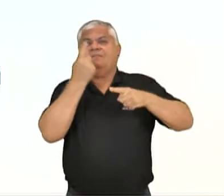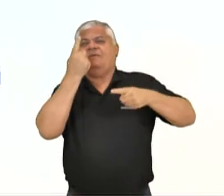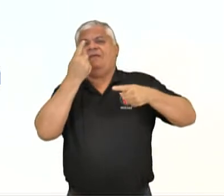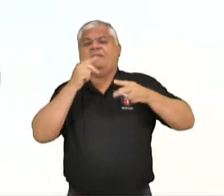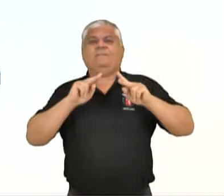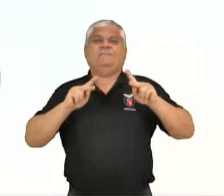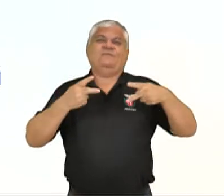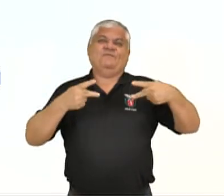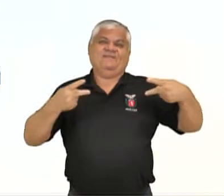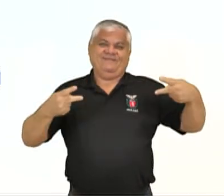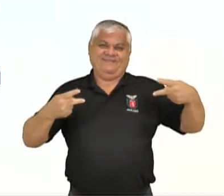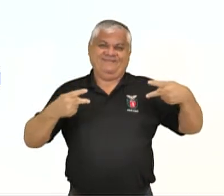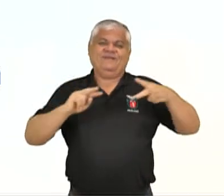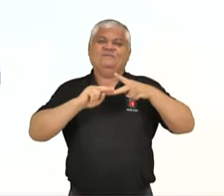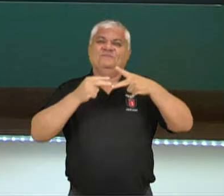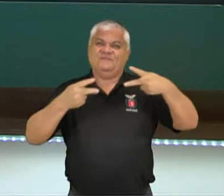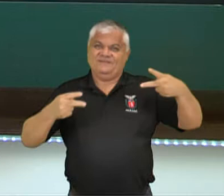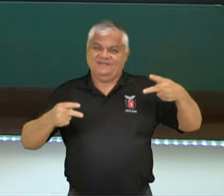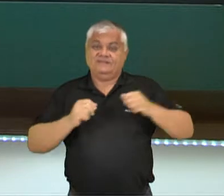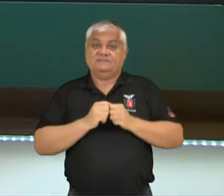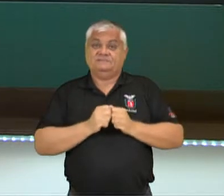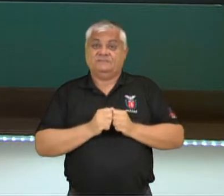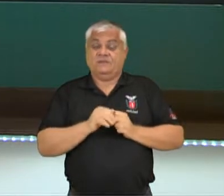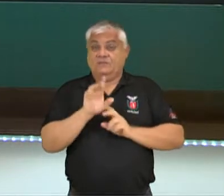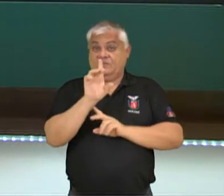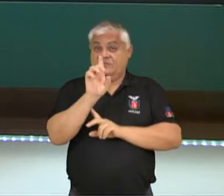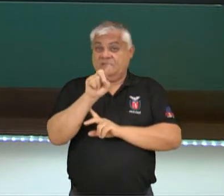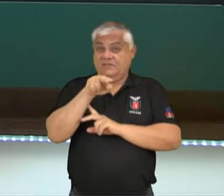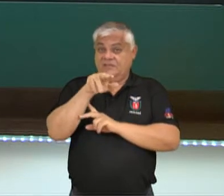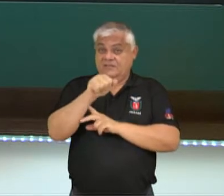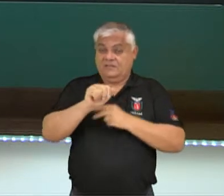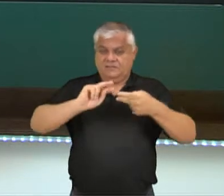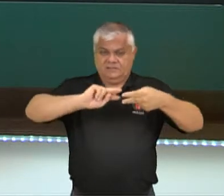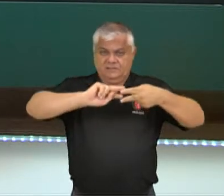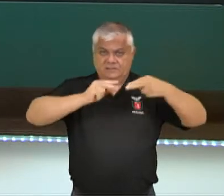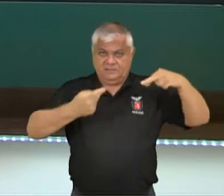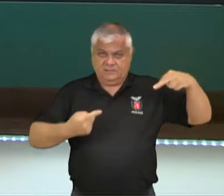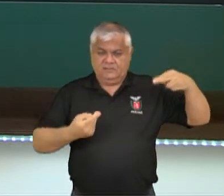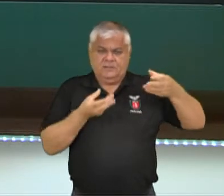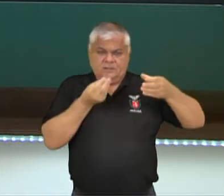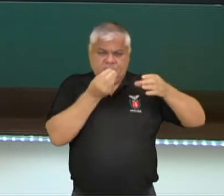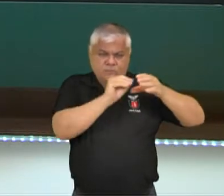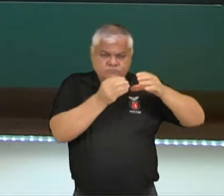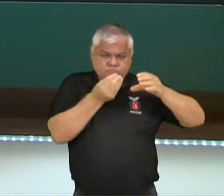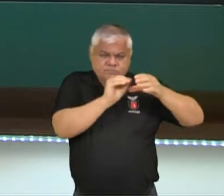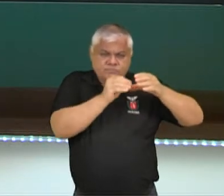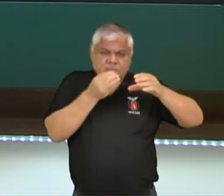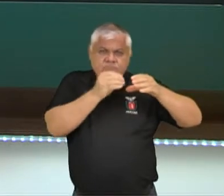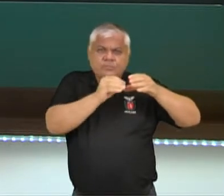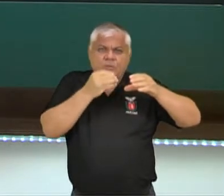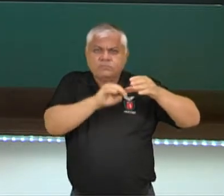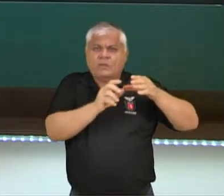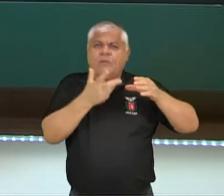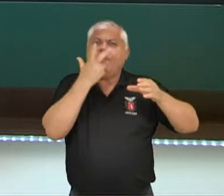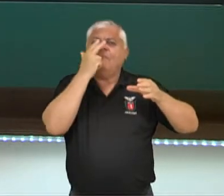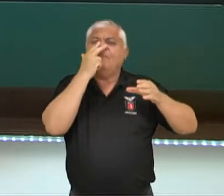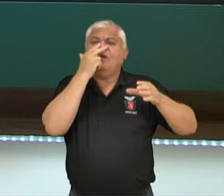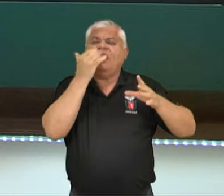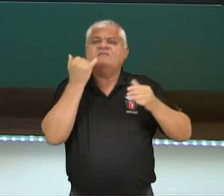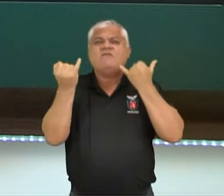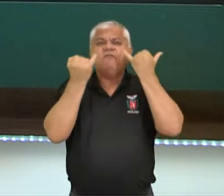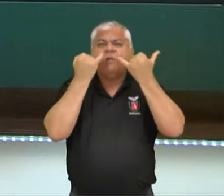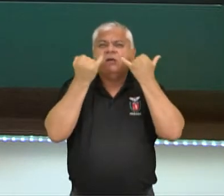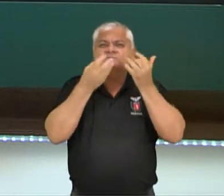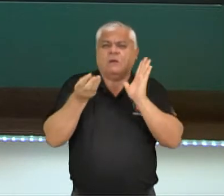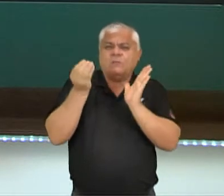muito de falar assim, que o DNA, ele é a molécula que armazena a receita da vida. E as